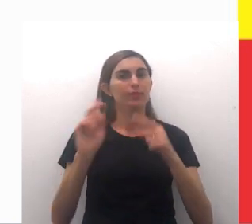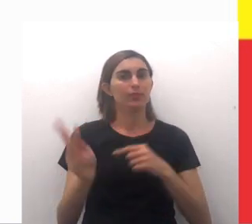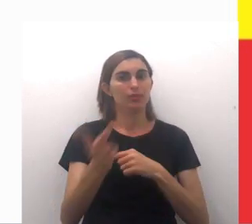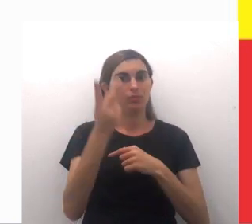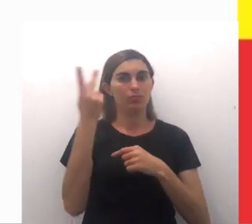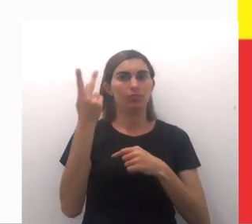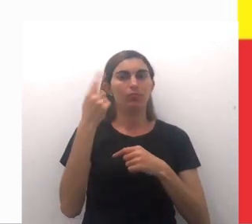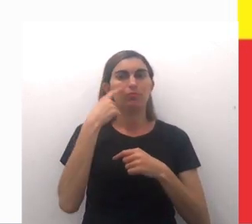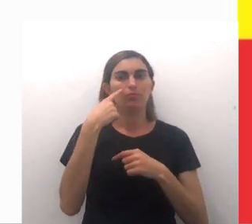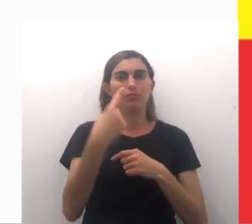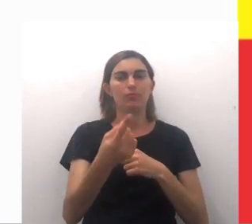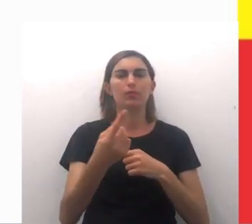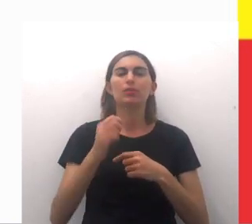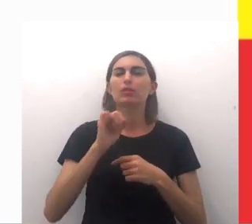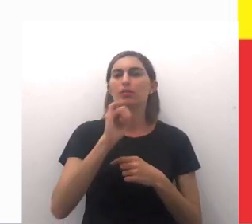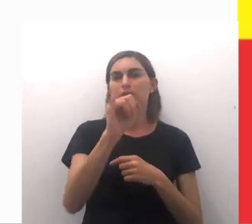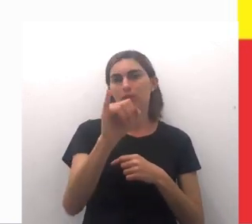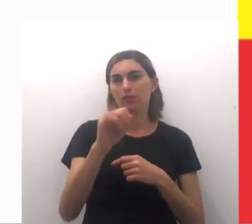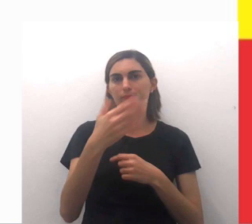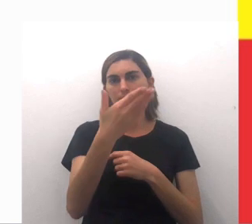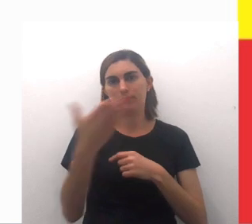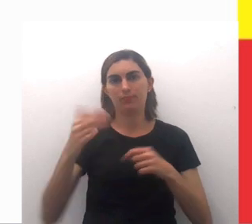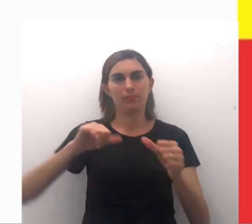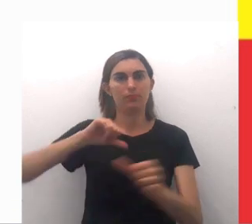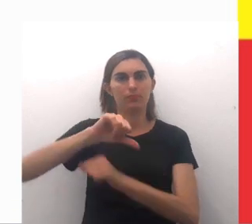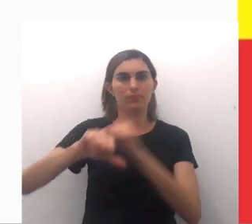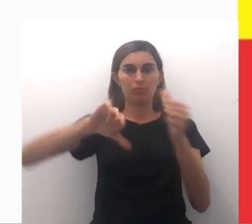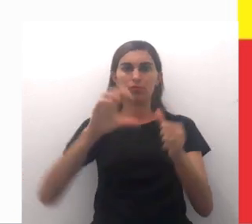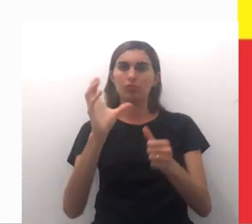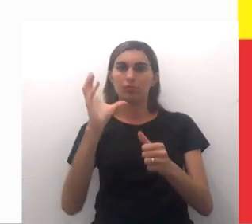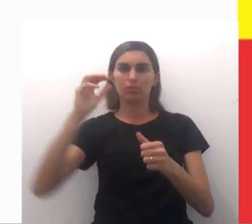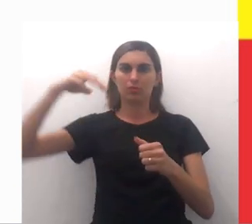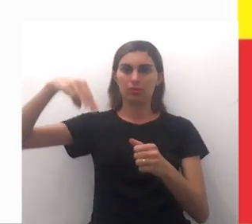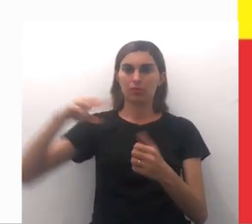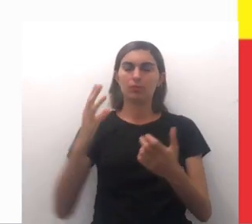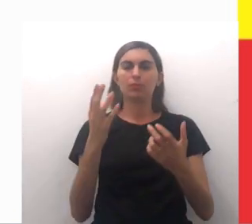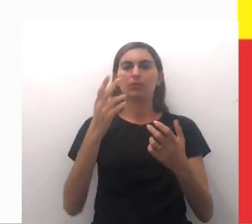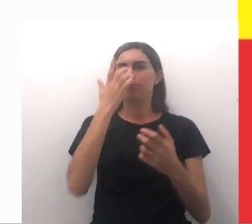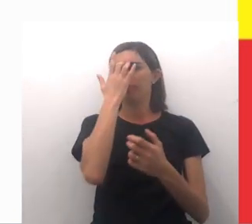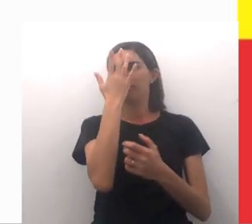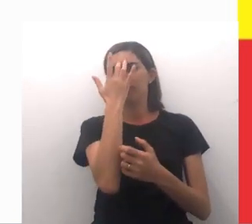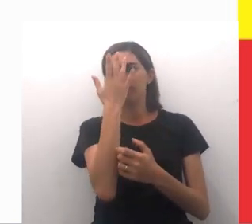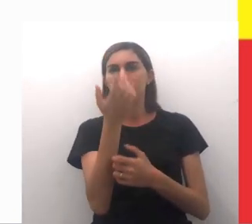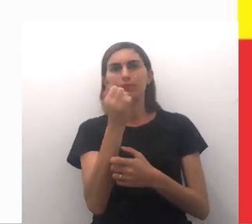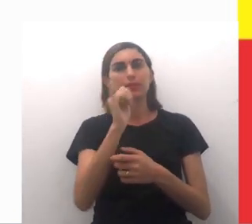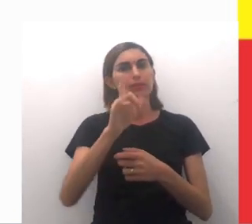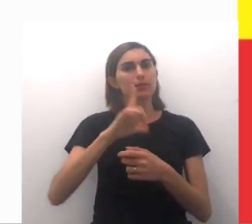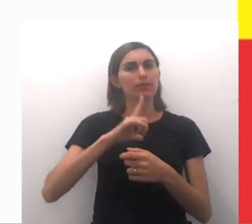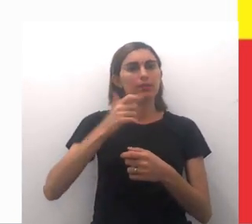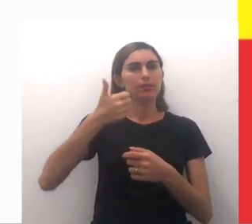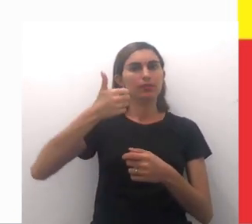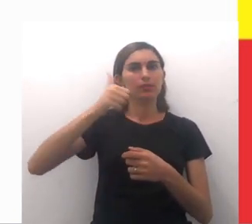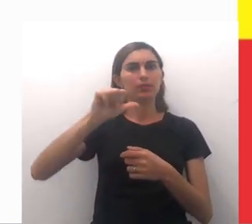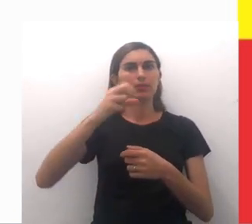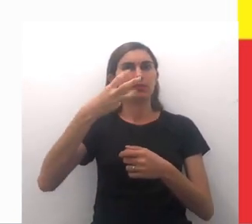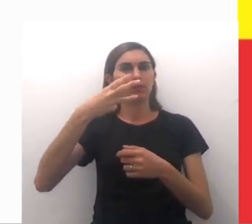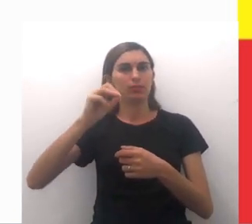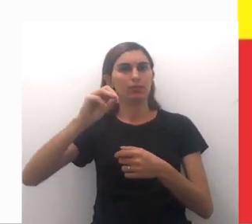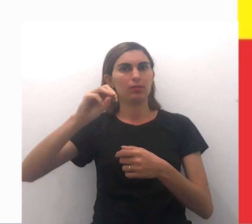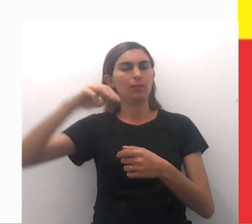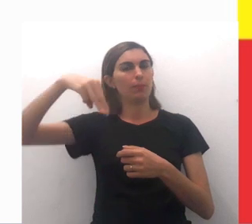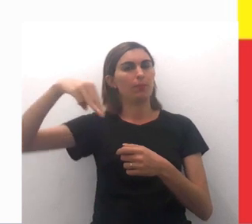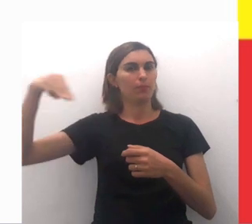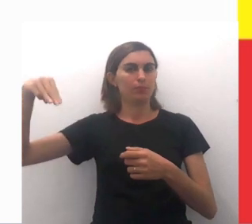a altura. Então, se a gente transforma para centímetro para facilitar. Então, 130